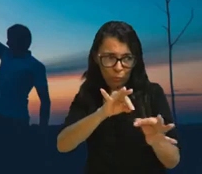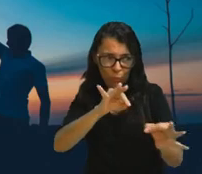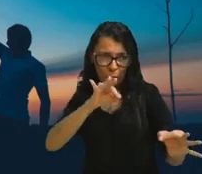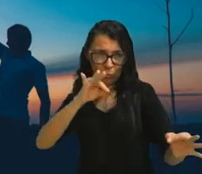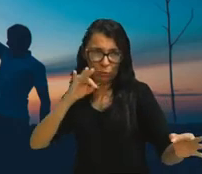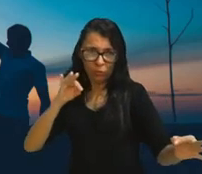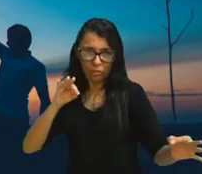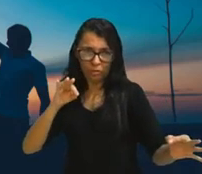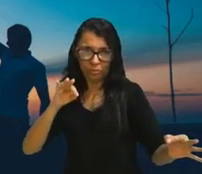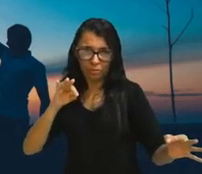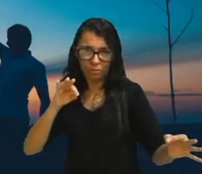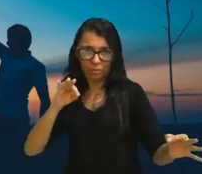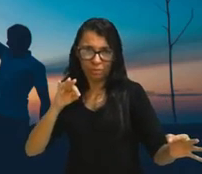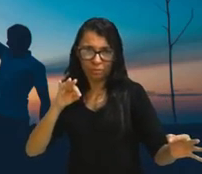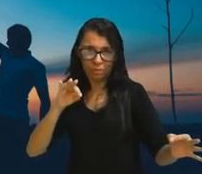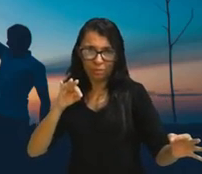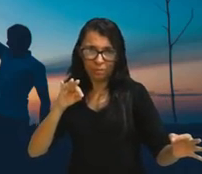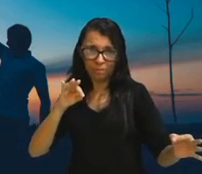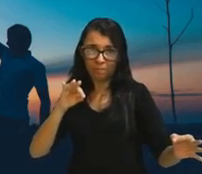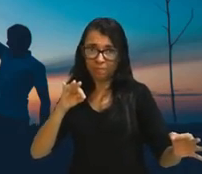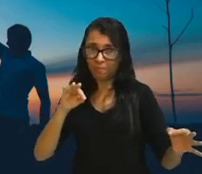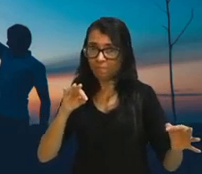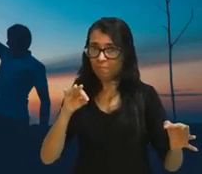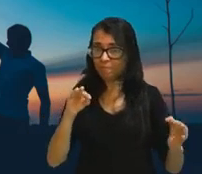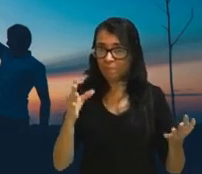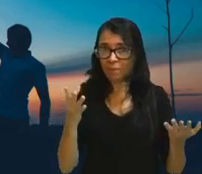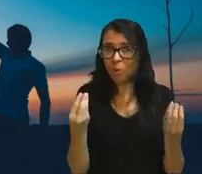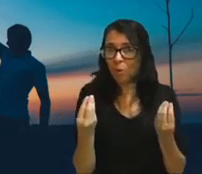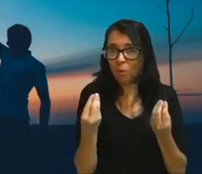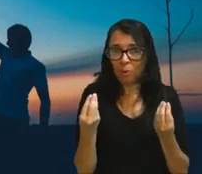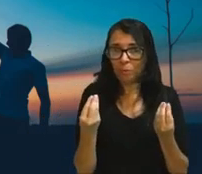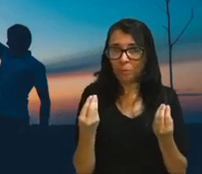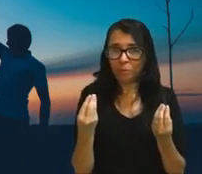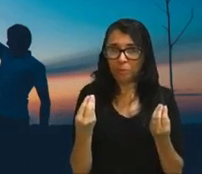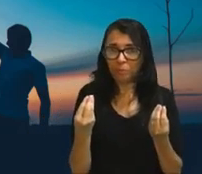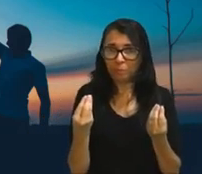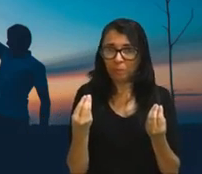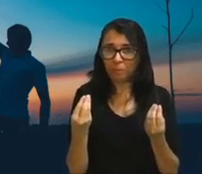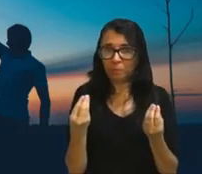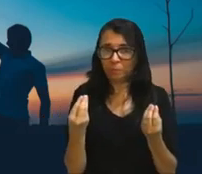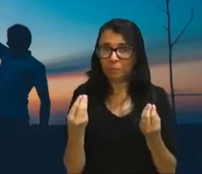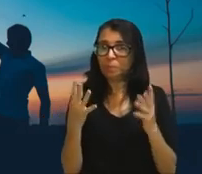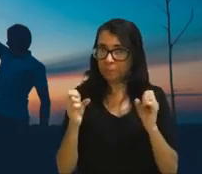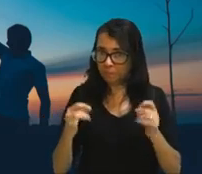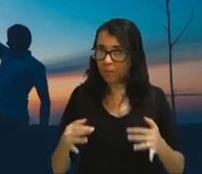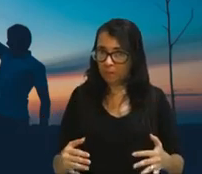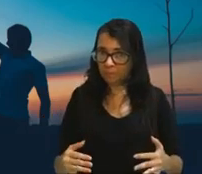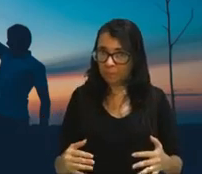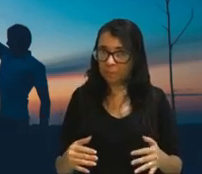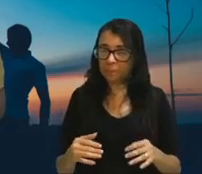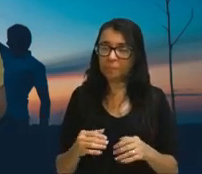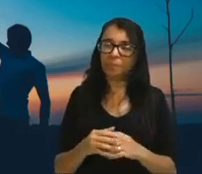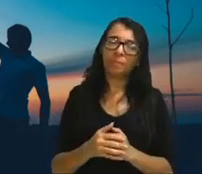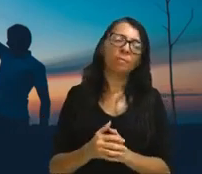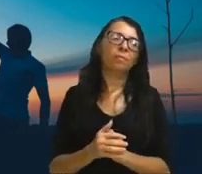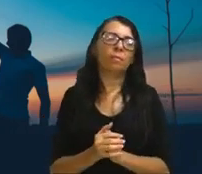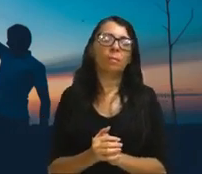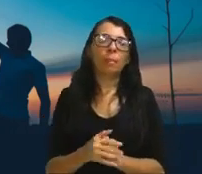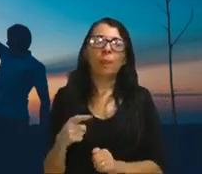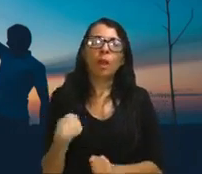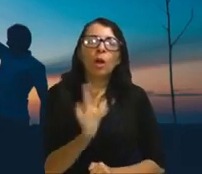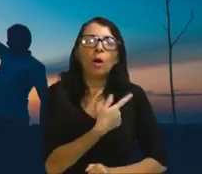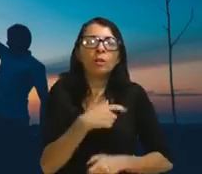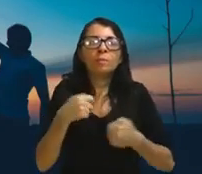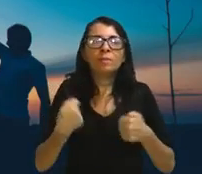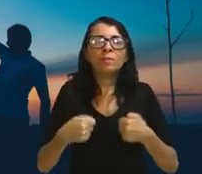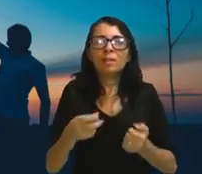que abençoa o seu lar, abençoa o seu trabalho, se não for o Senhor que cuida